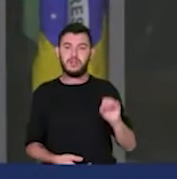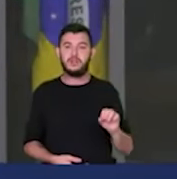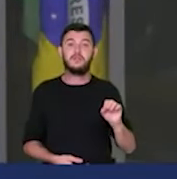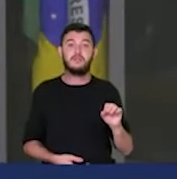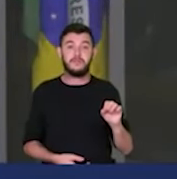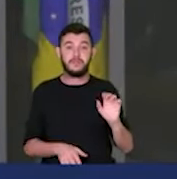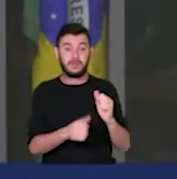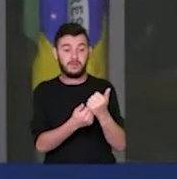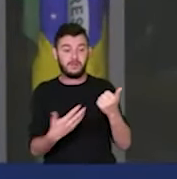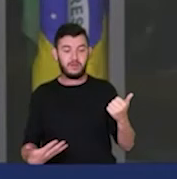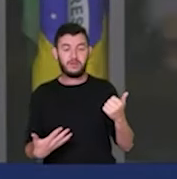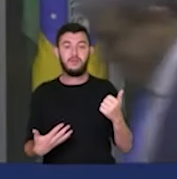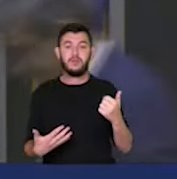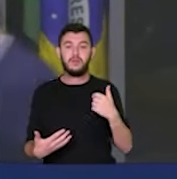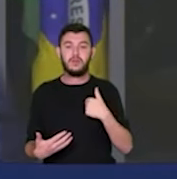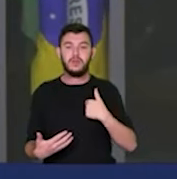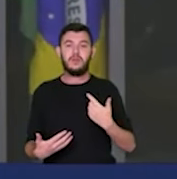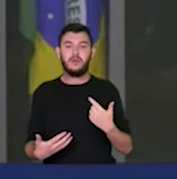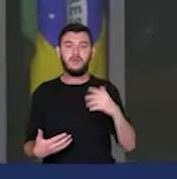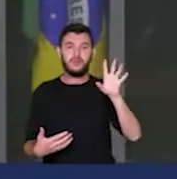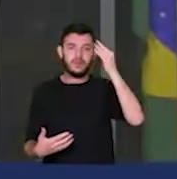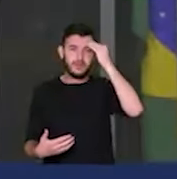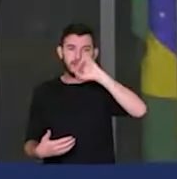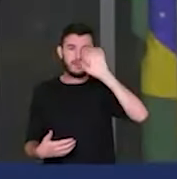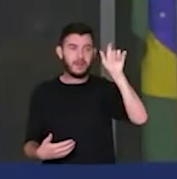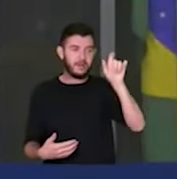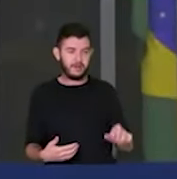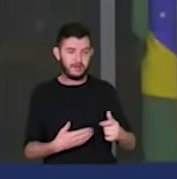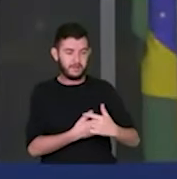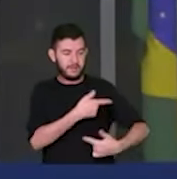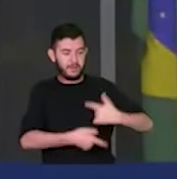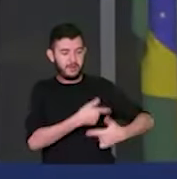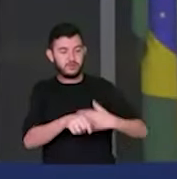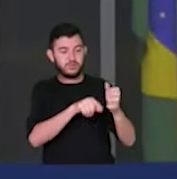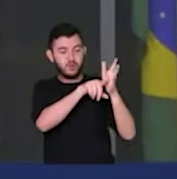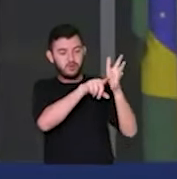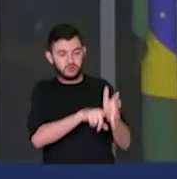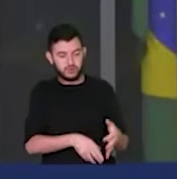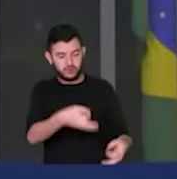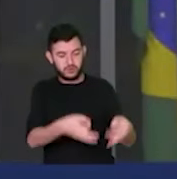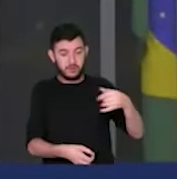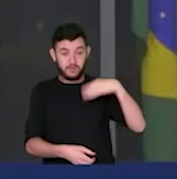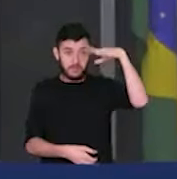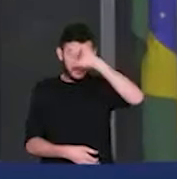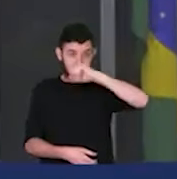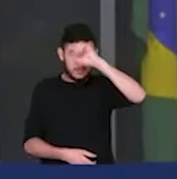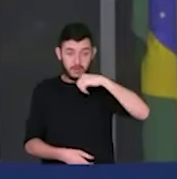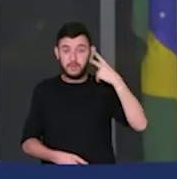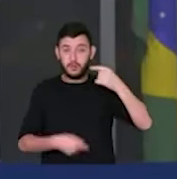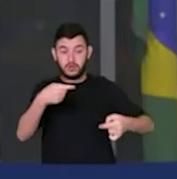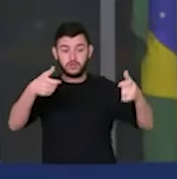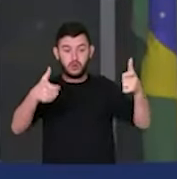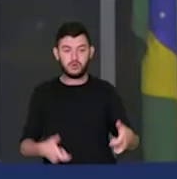né, de plenário, mas que eu considero como sendo um consultor jurídico, Nilo, eu aprendi a ser político em Copacabana. E